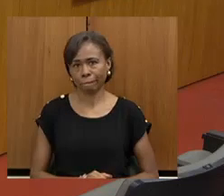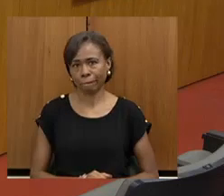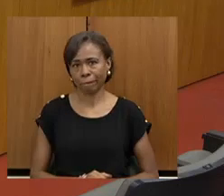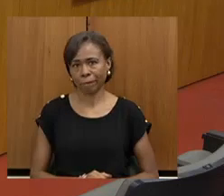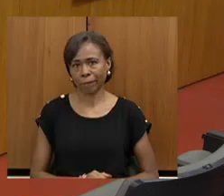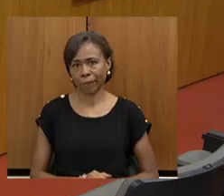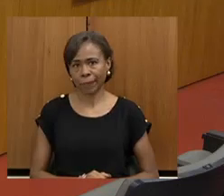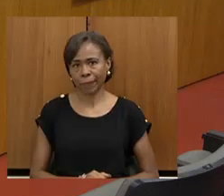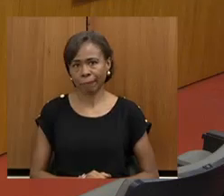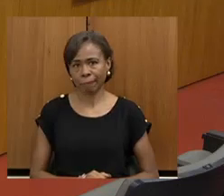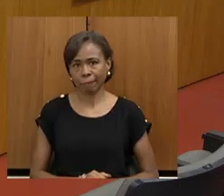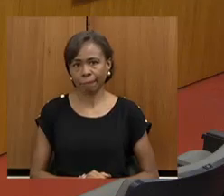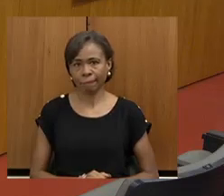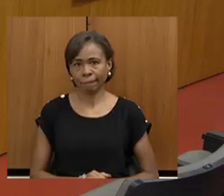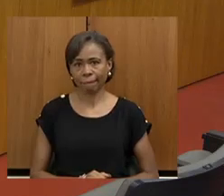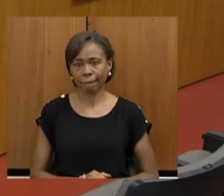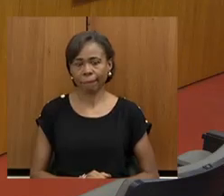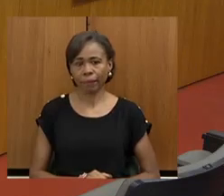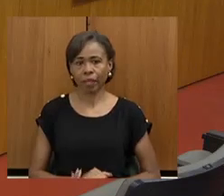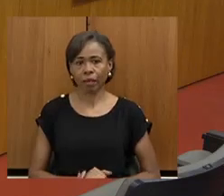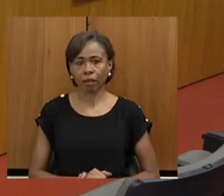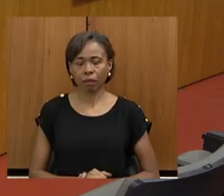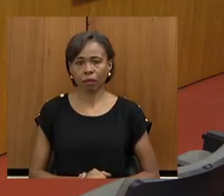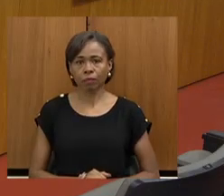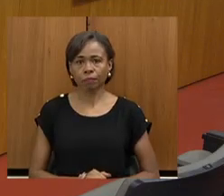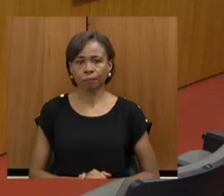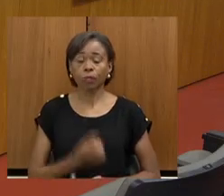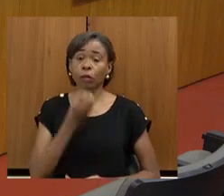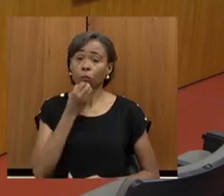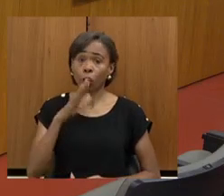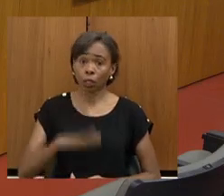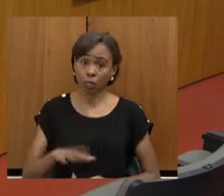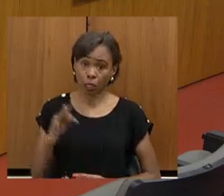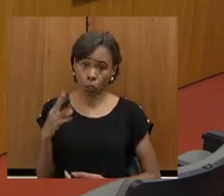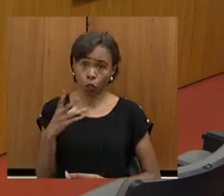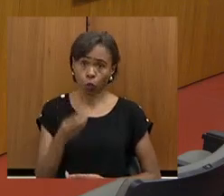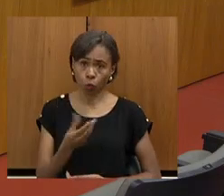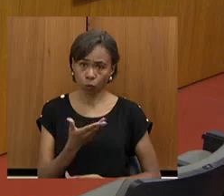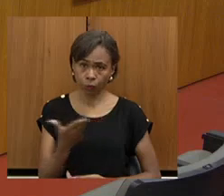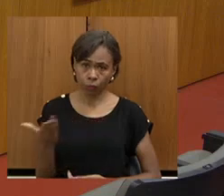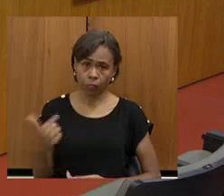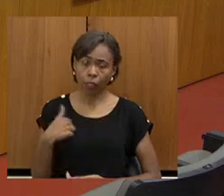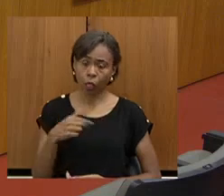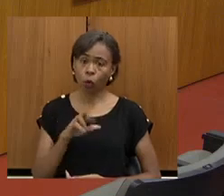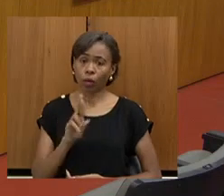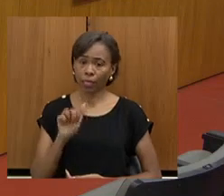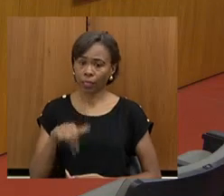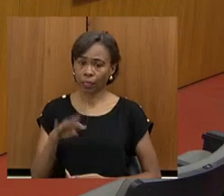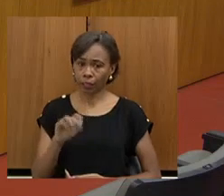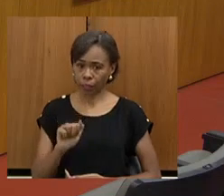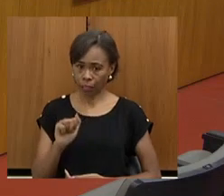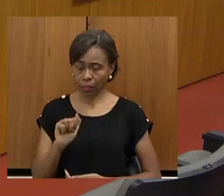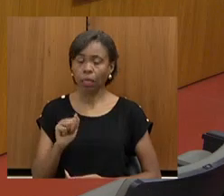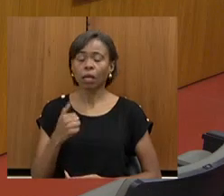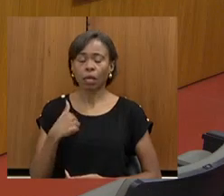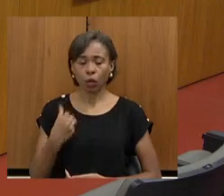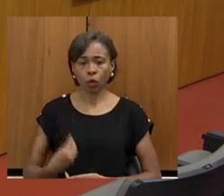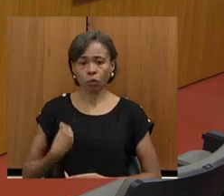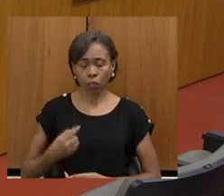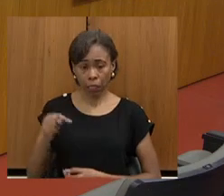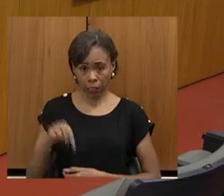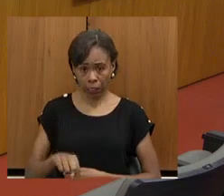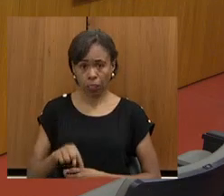agora? Sim. Pediu o pessoal para aumentar o microfone. Boa tarde a todos. Meu nome é Renata. Eu estou aqui